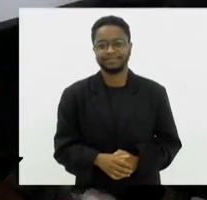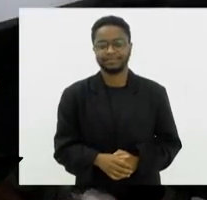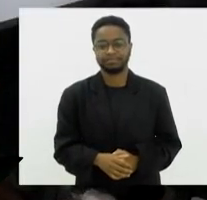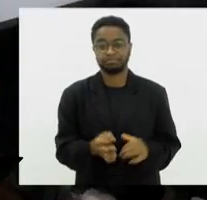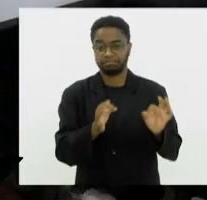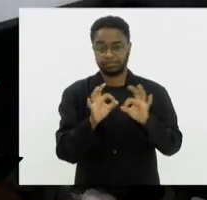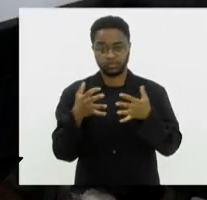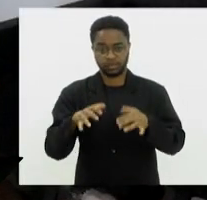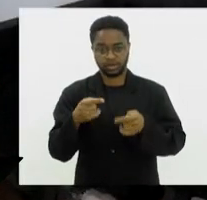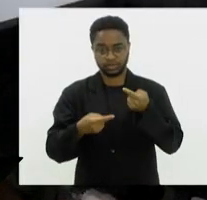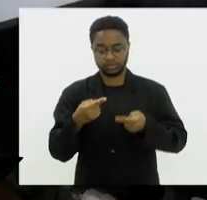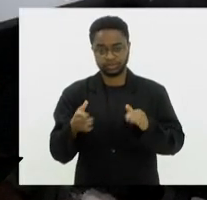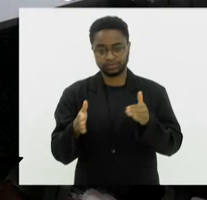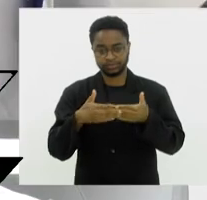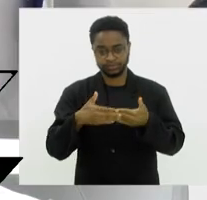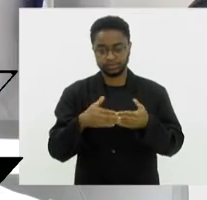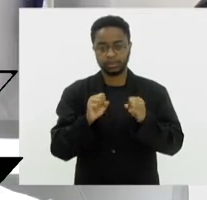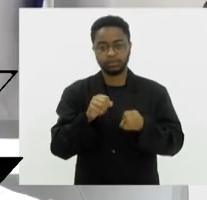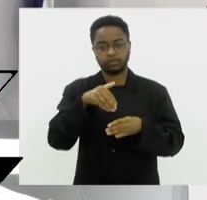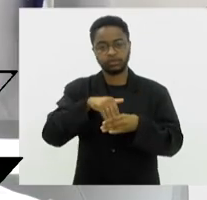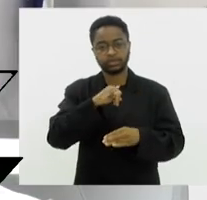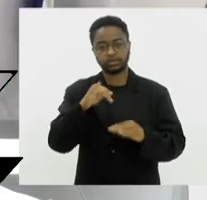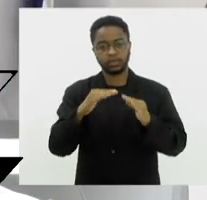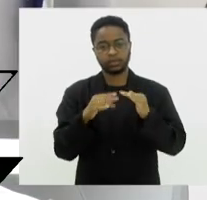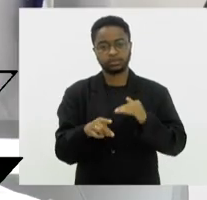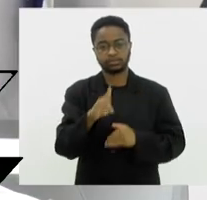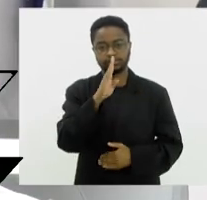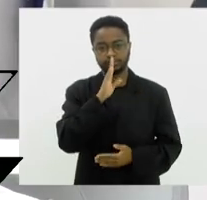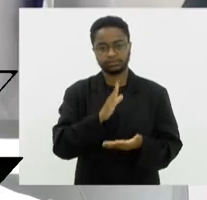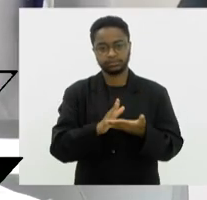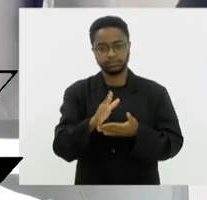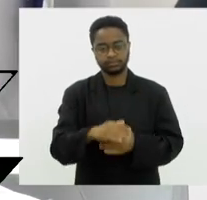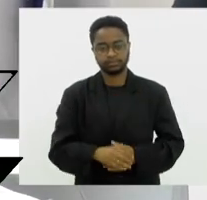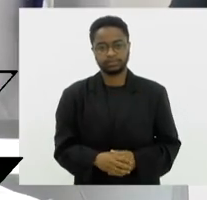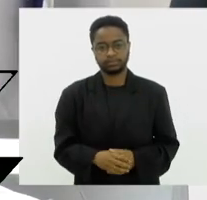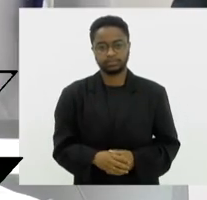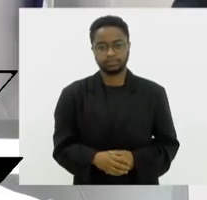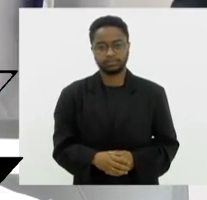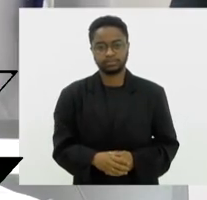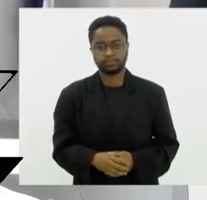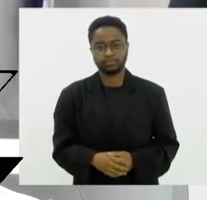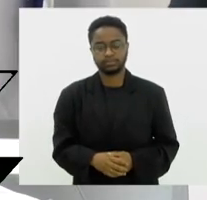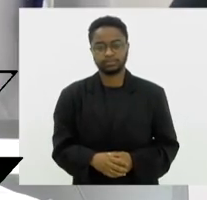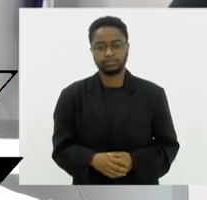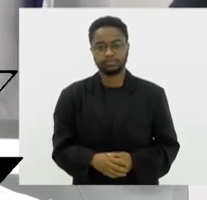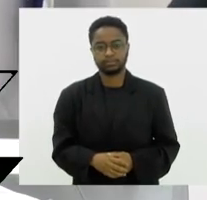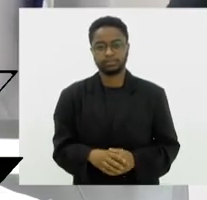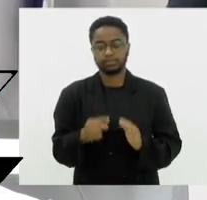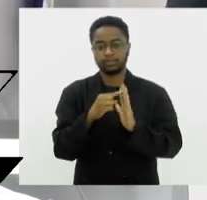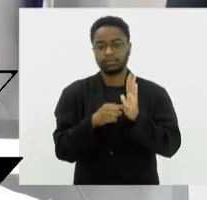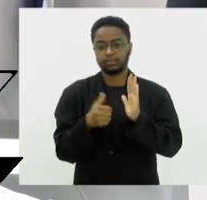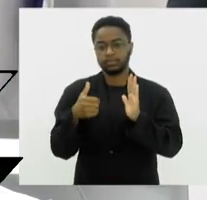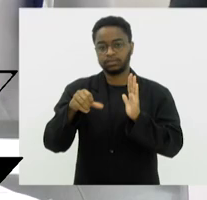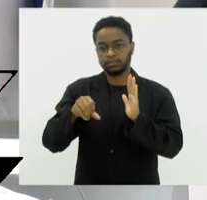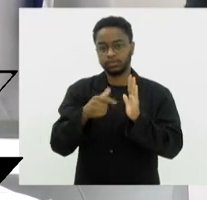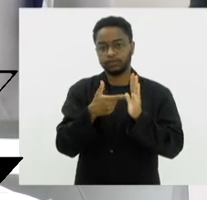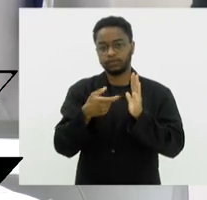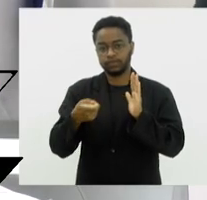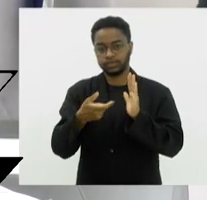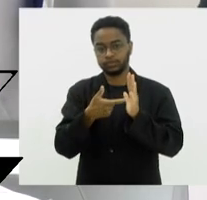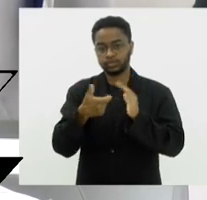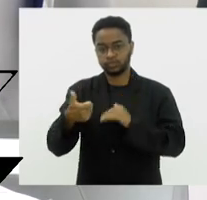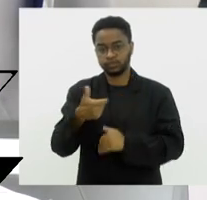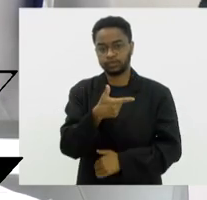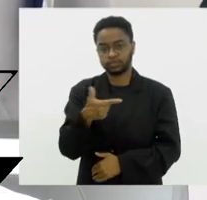não havendo quem queira discutir, encerrada a discussão, em votação, senhores que aprovam, permaneçam como estão, aprovado. O 19, 20,